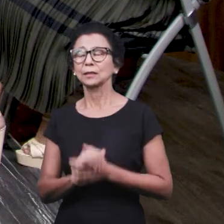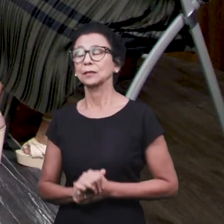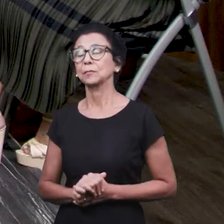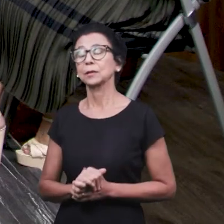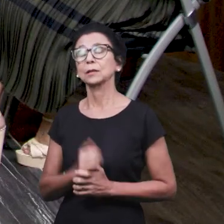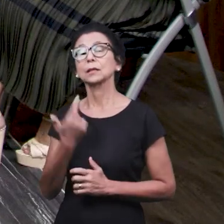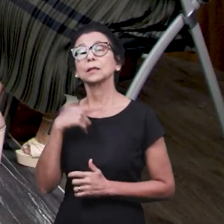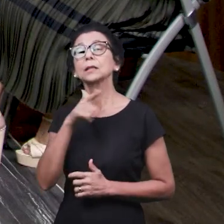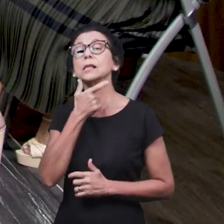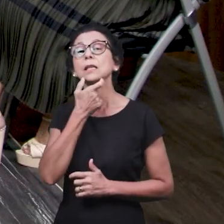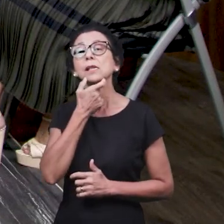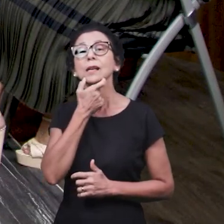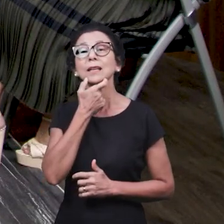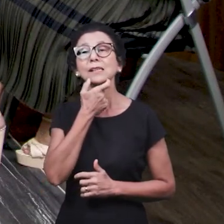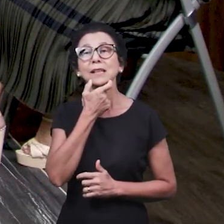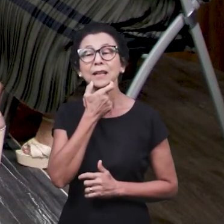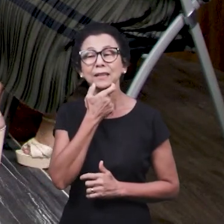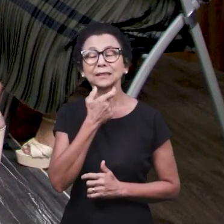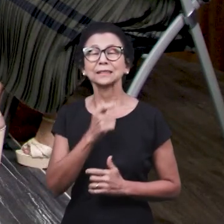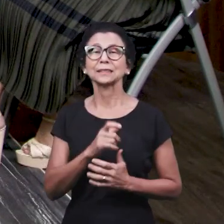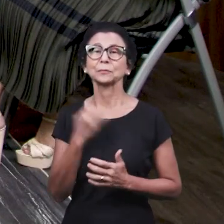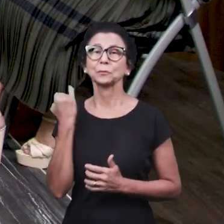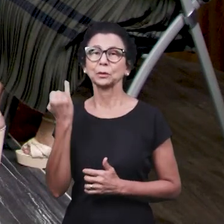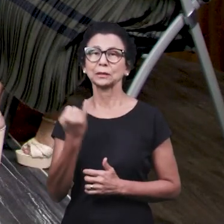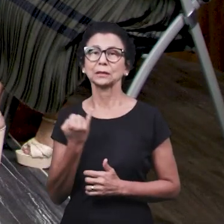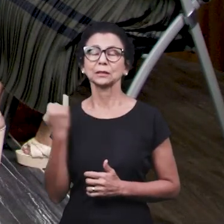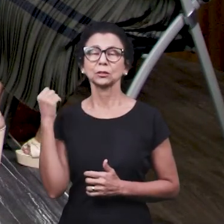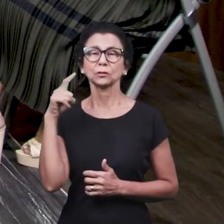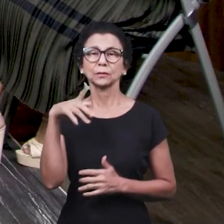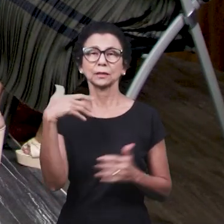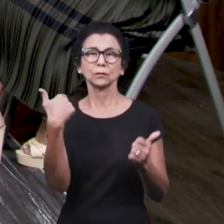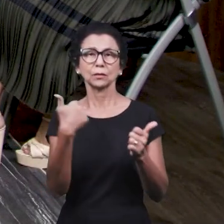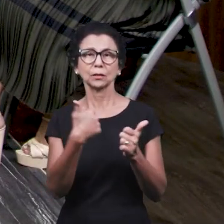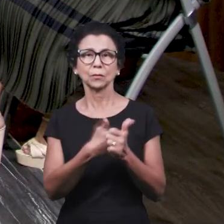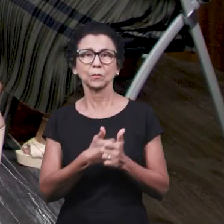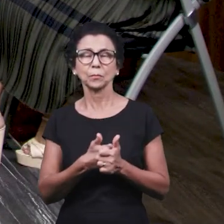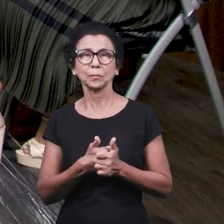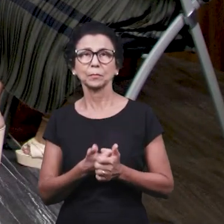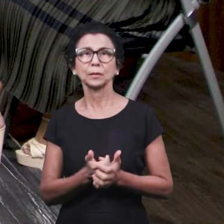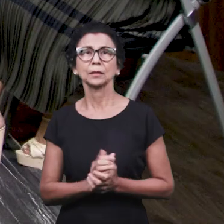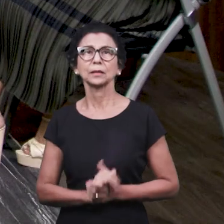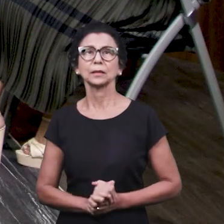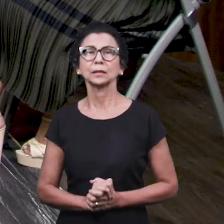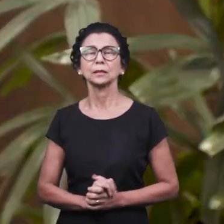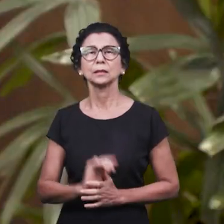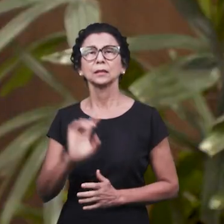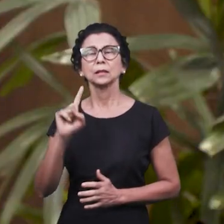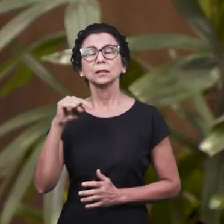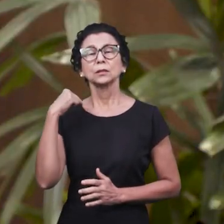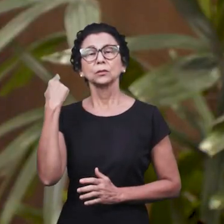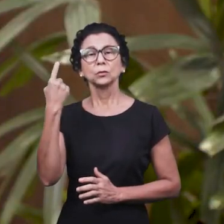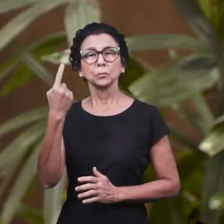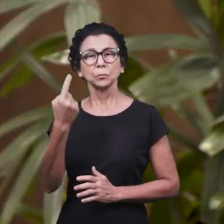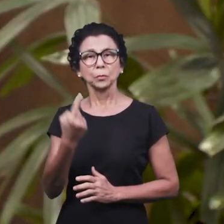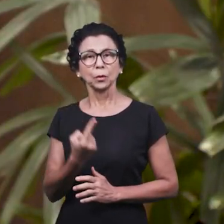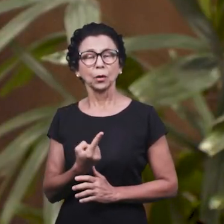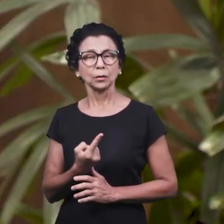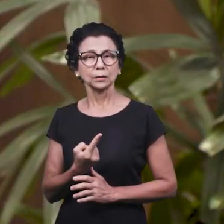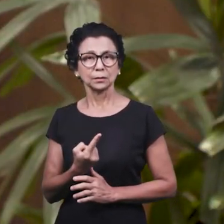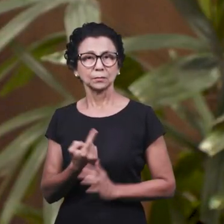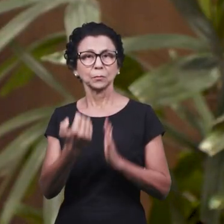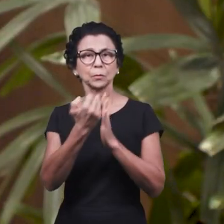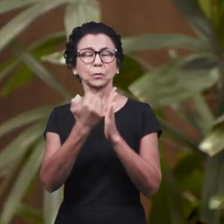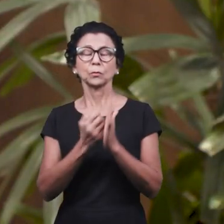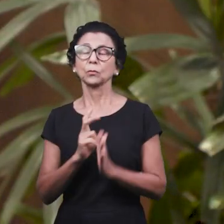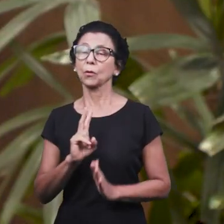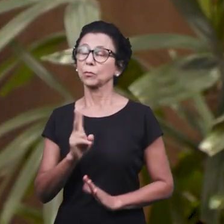nos assiste também. Mas então, você que nos acompanha, fique conosco. No próximo episódio, nós vamos